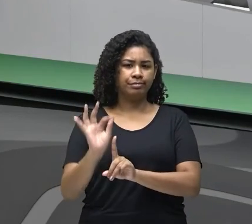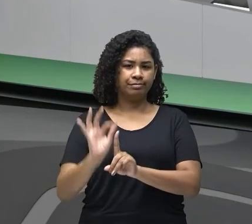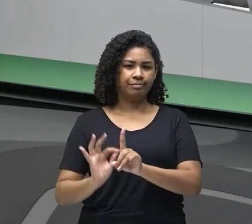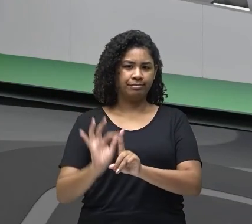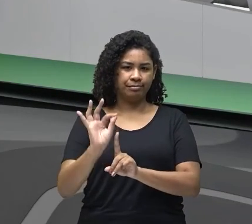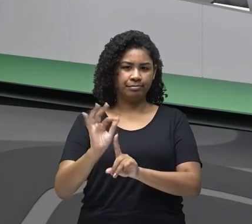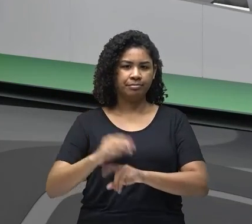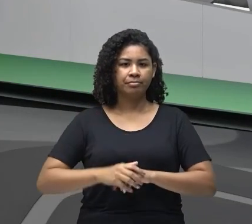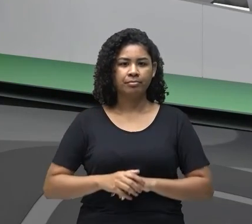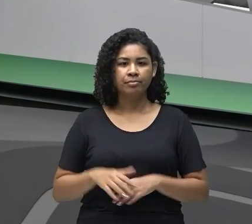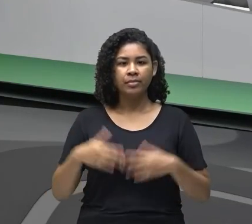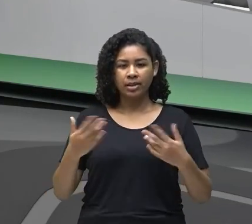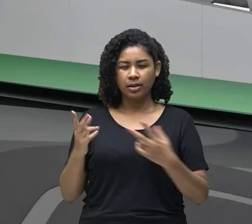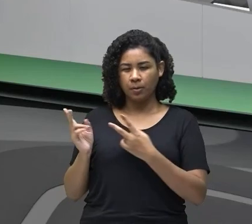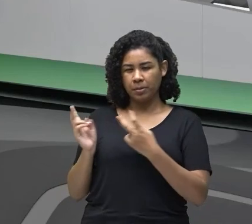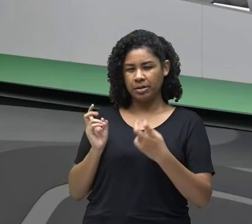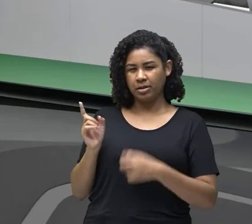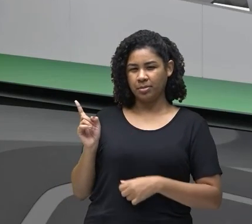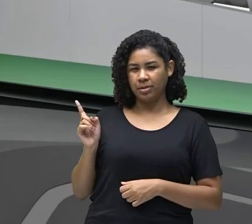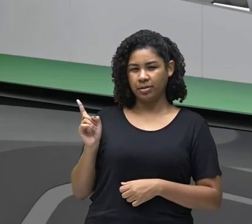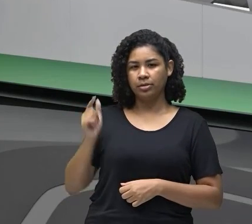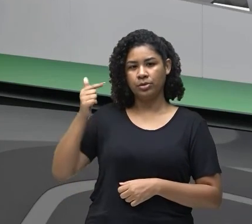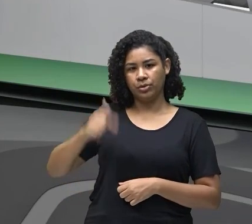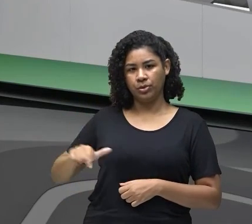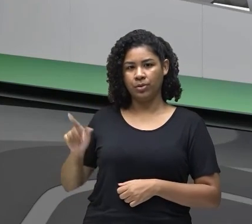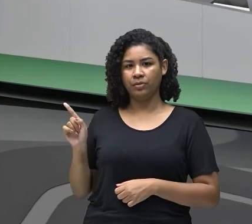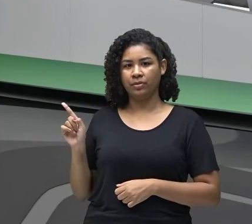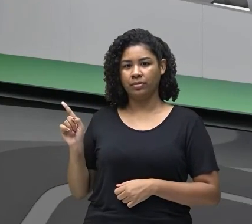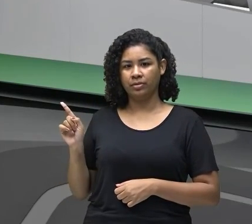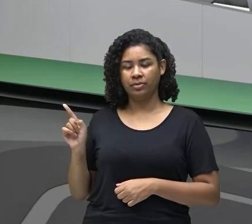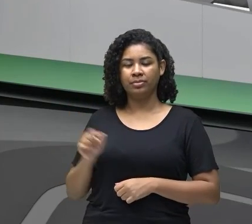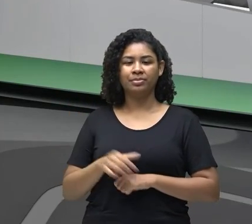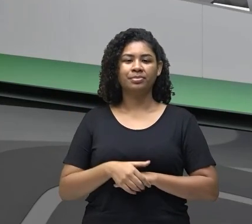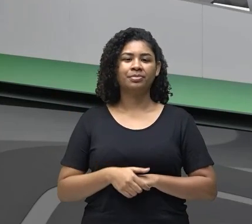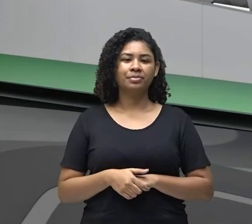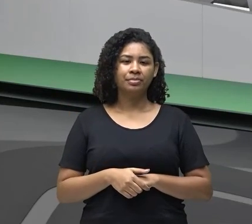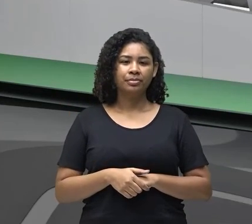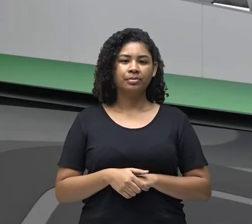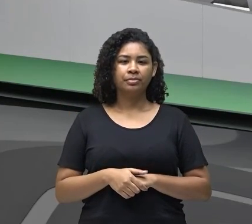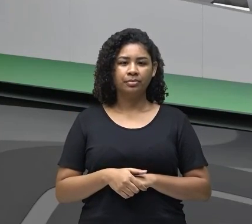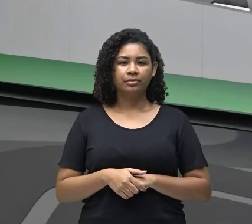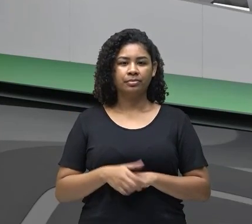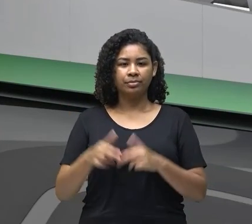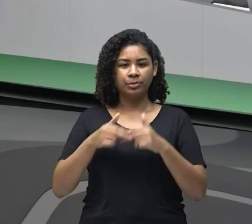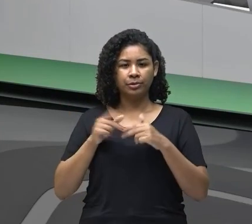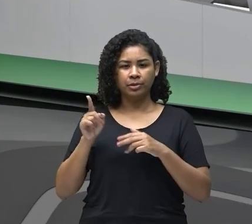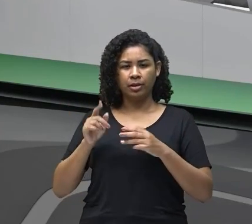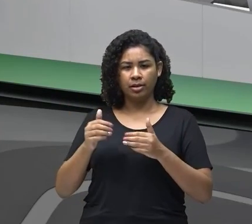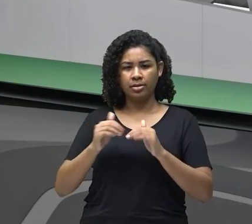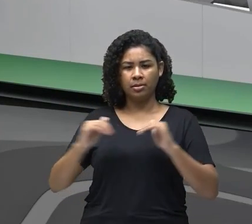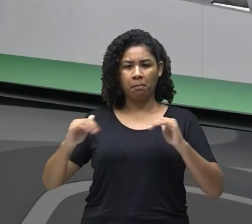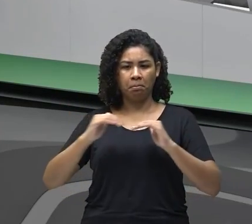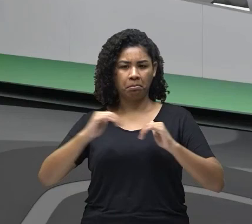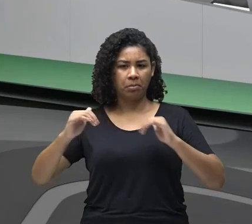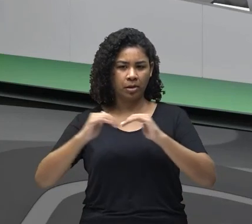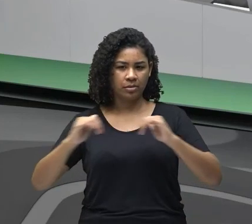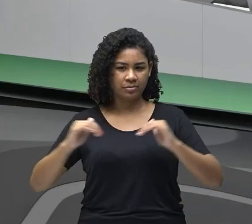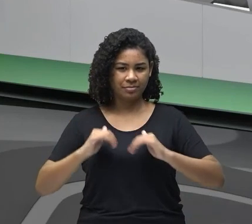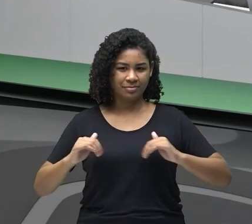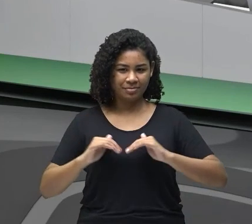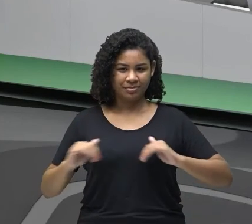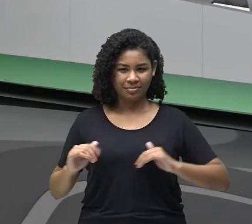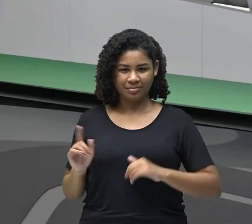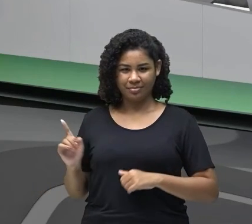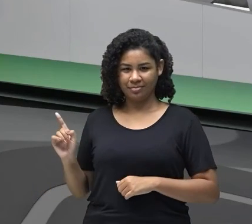Então, a gente observa aqui novamente, ó, essa representação e a diferenciação desses derivados, tá? Que vai